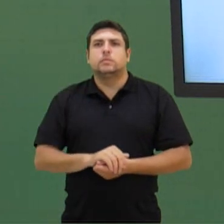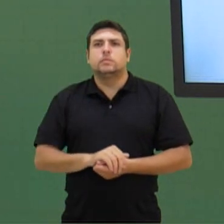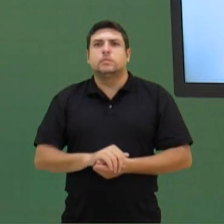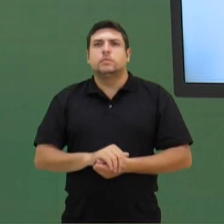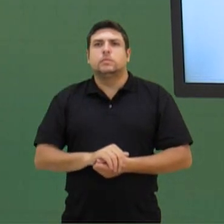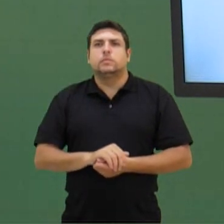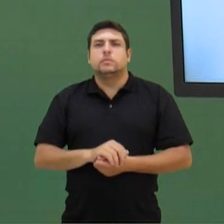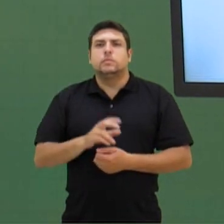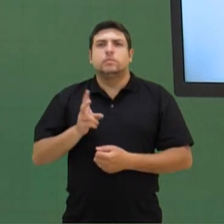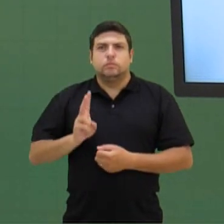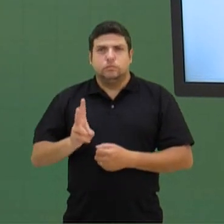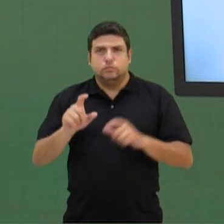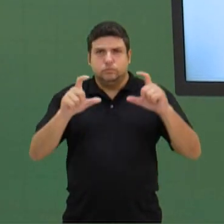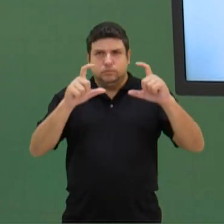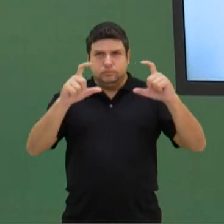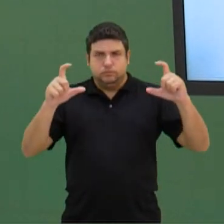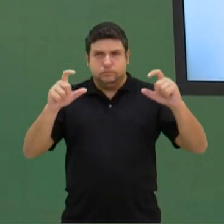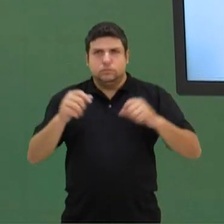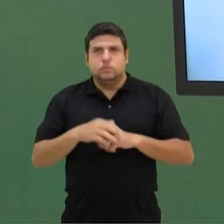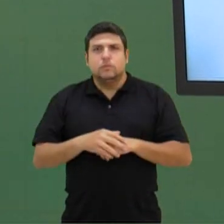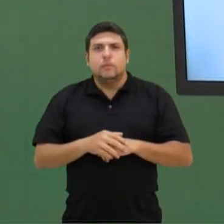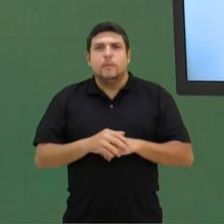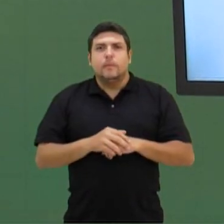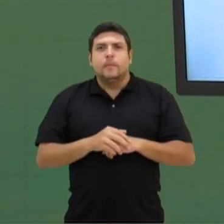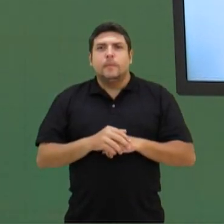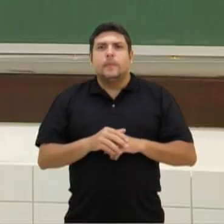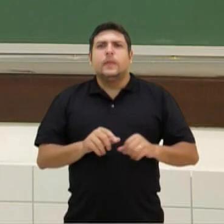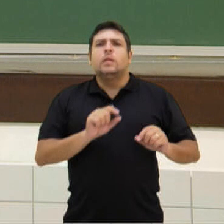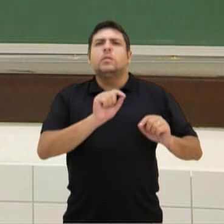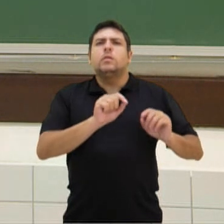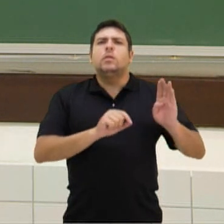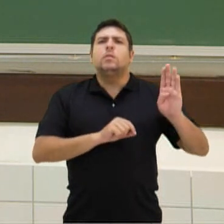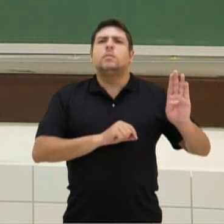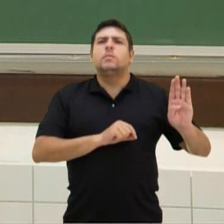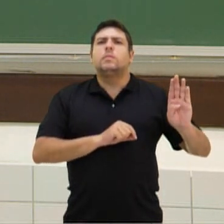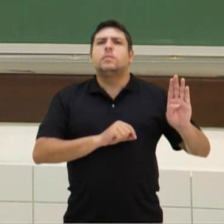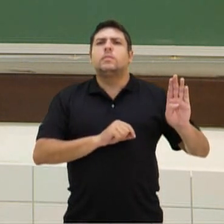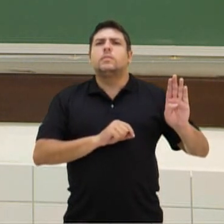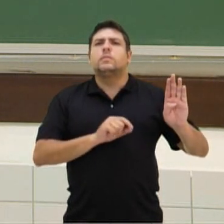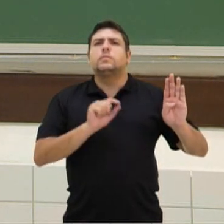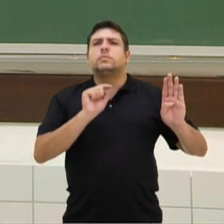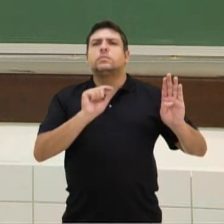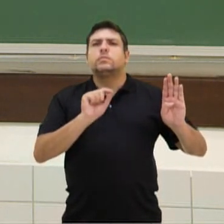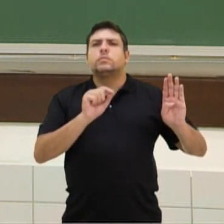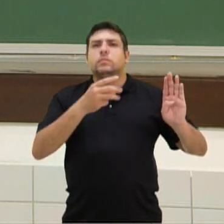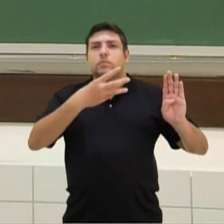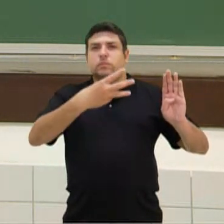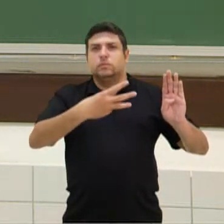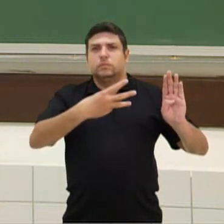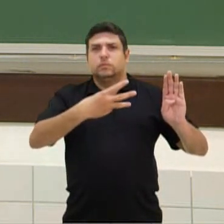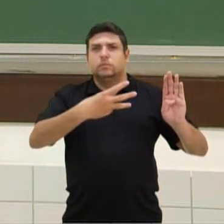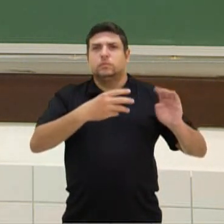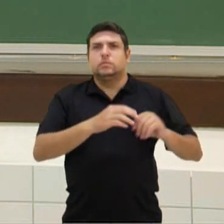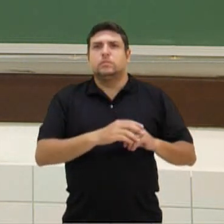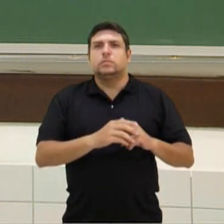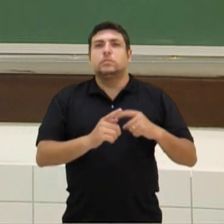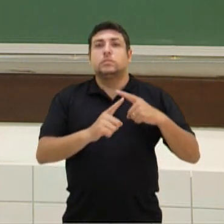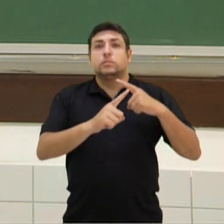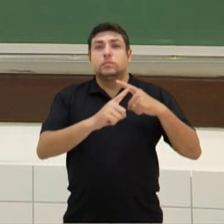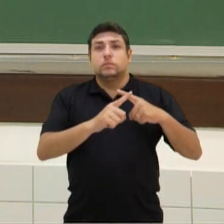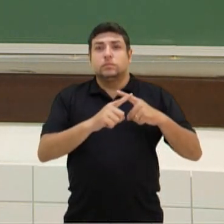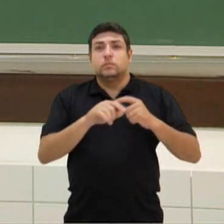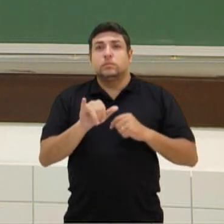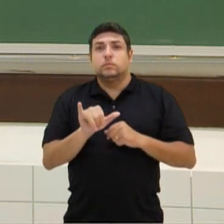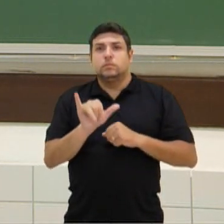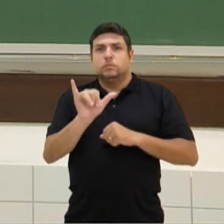Seguindo a fórmula, mais B. Quem é o B da minha equação da reta? O B é 3. Multiplicado pelo y